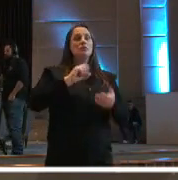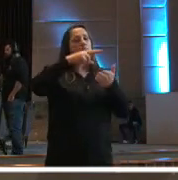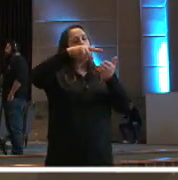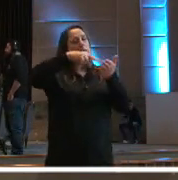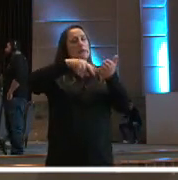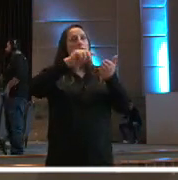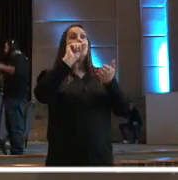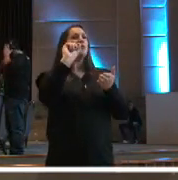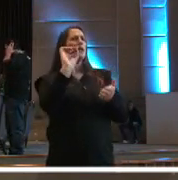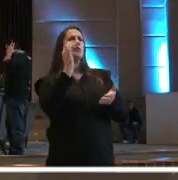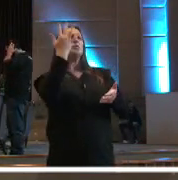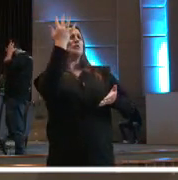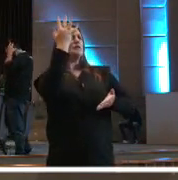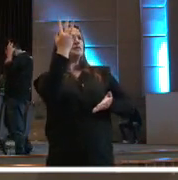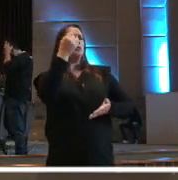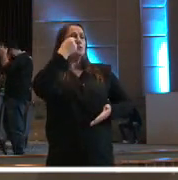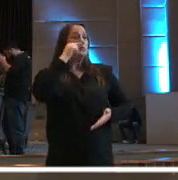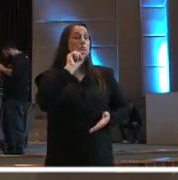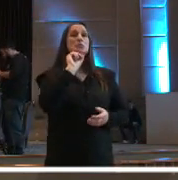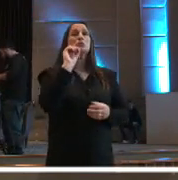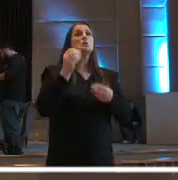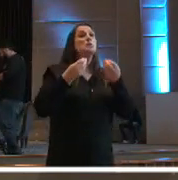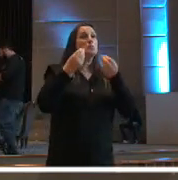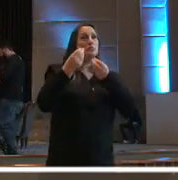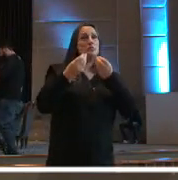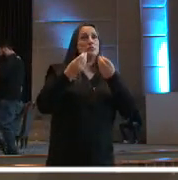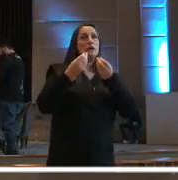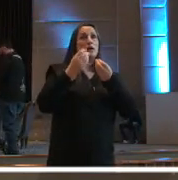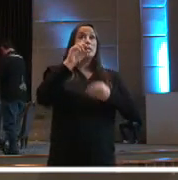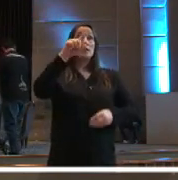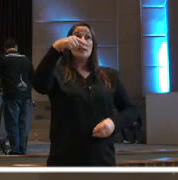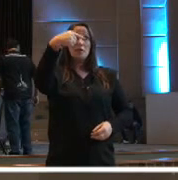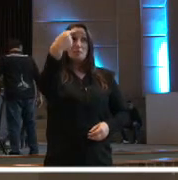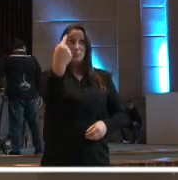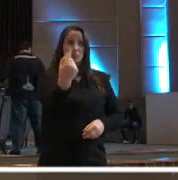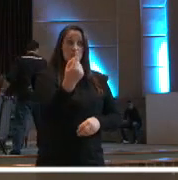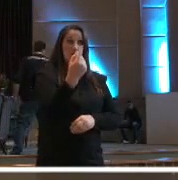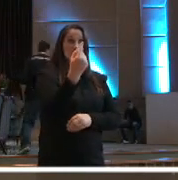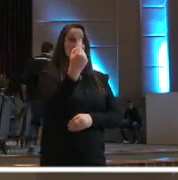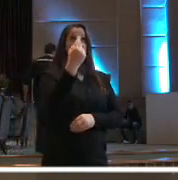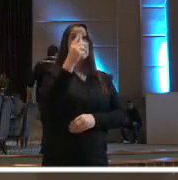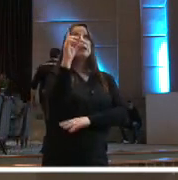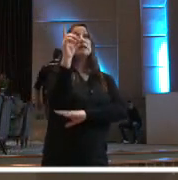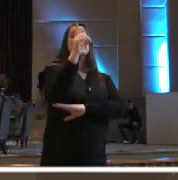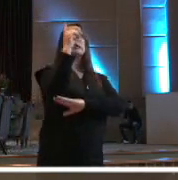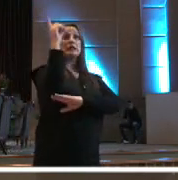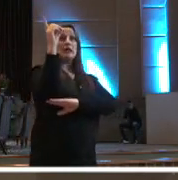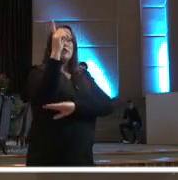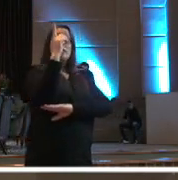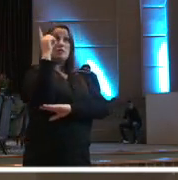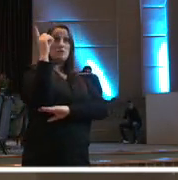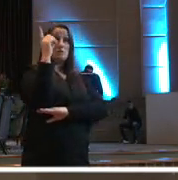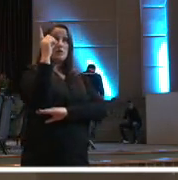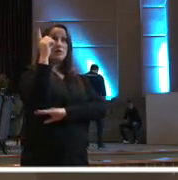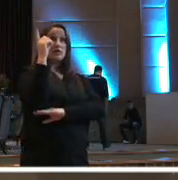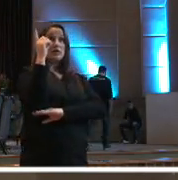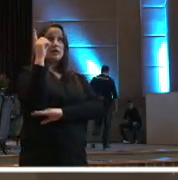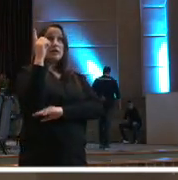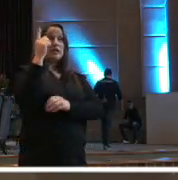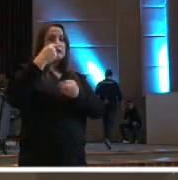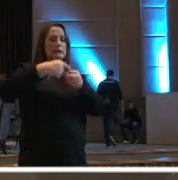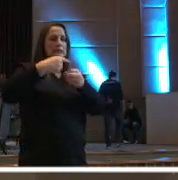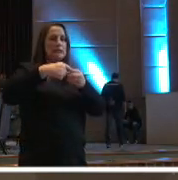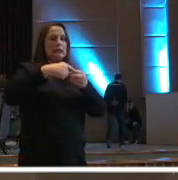escreveu esses 2 salmos. Logo depois que Davi saiu da cidade de Nob, a gente já estudou isso,